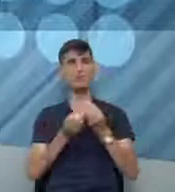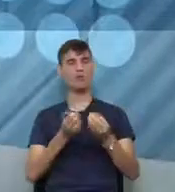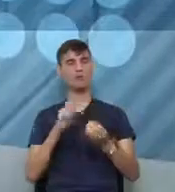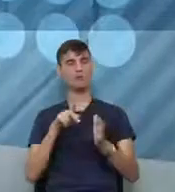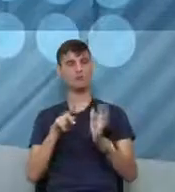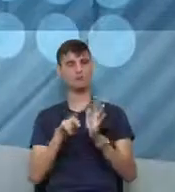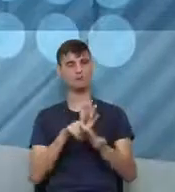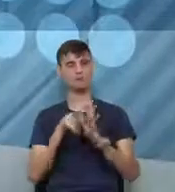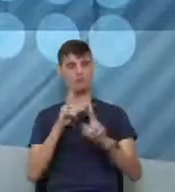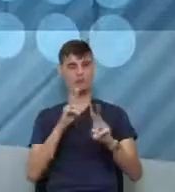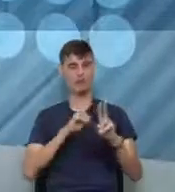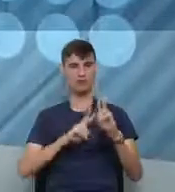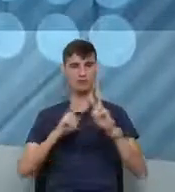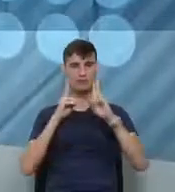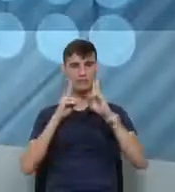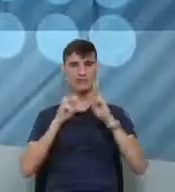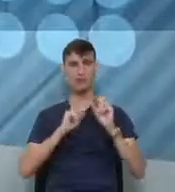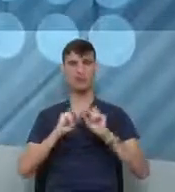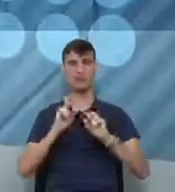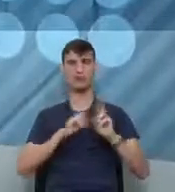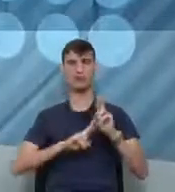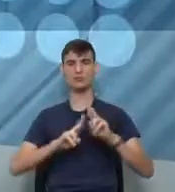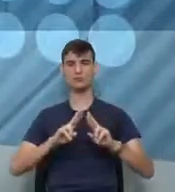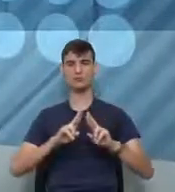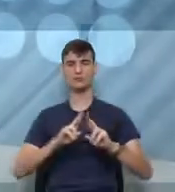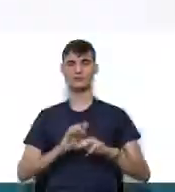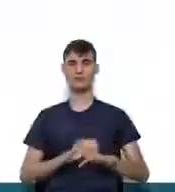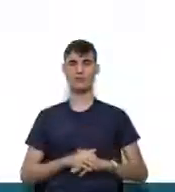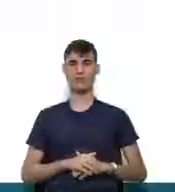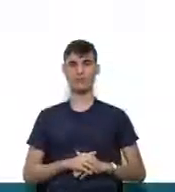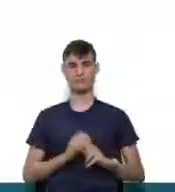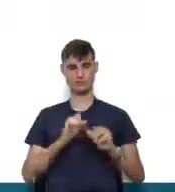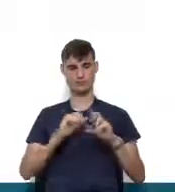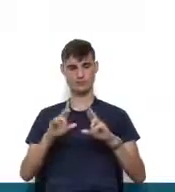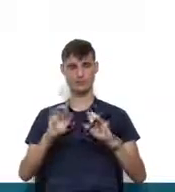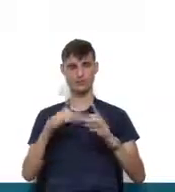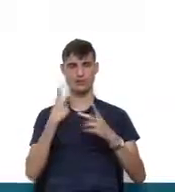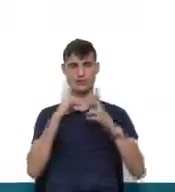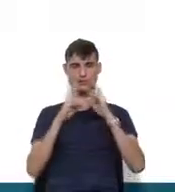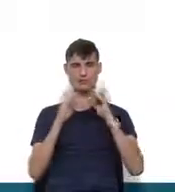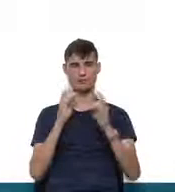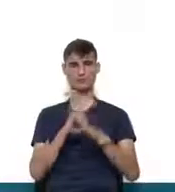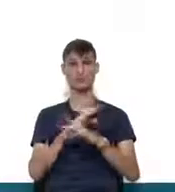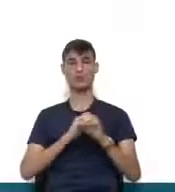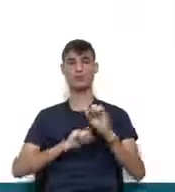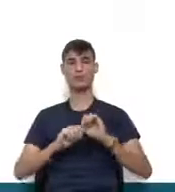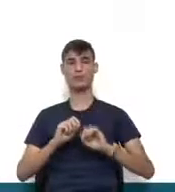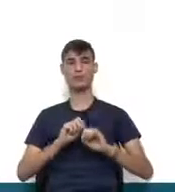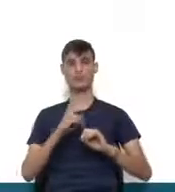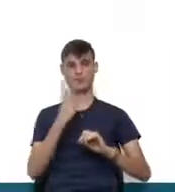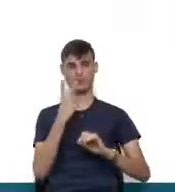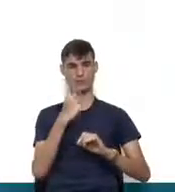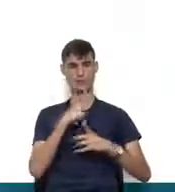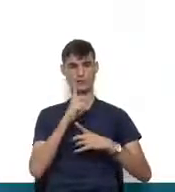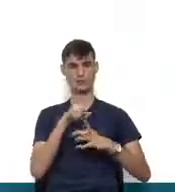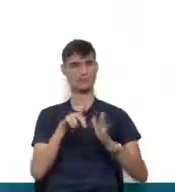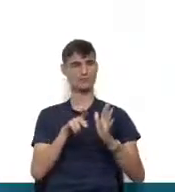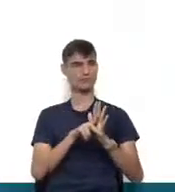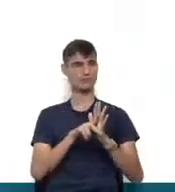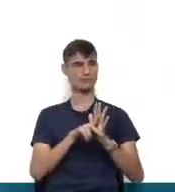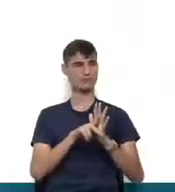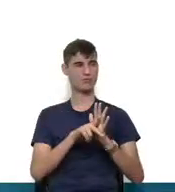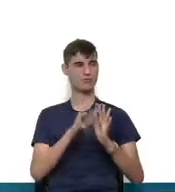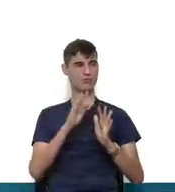identificar qual é o coeficiente que eu tenho que utilizar. Voltando ao quadro para que a gente possa fechar, então esses são os dois coeficientes da série